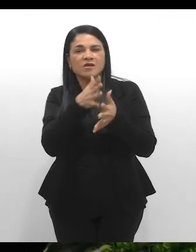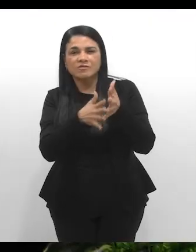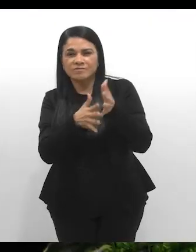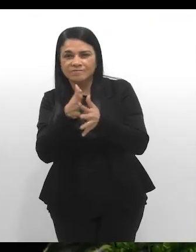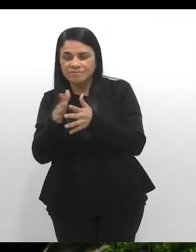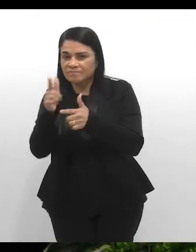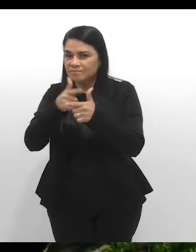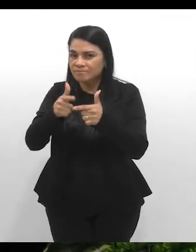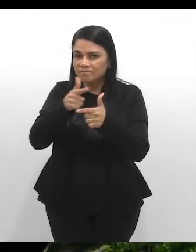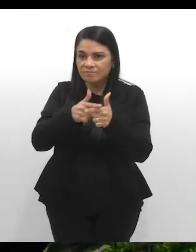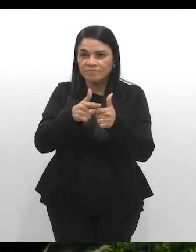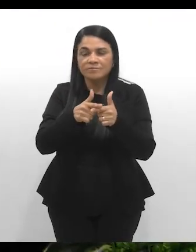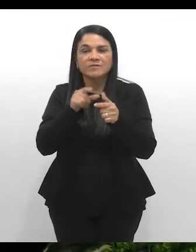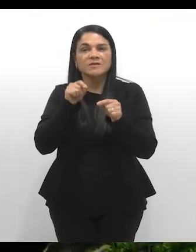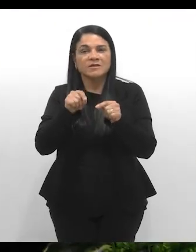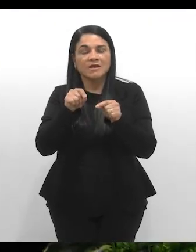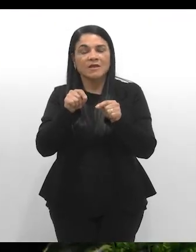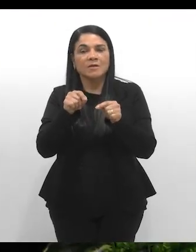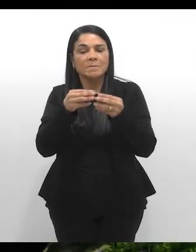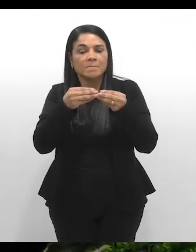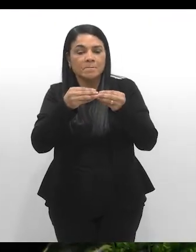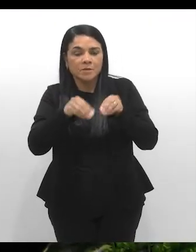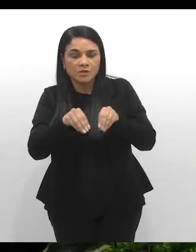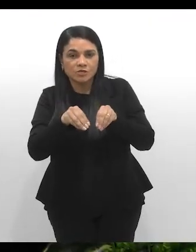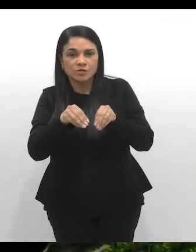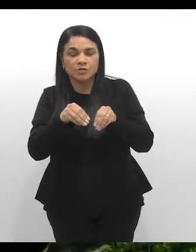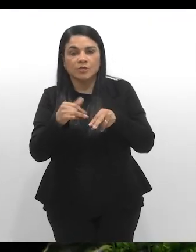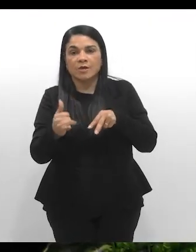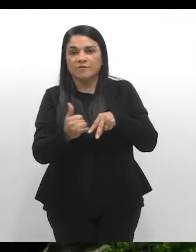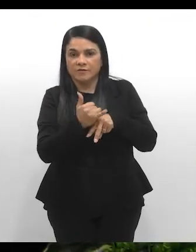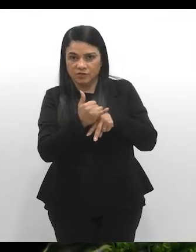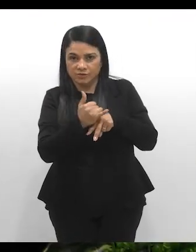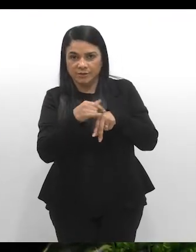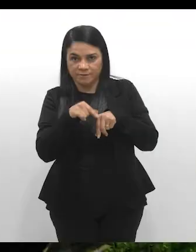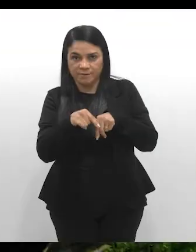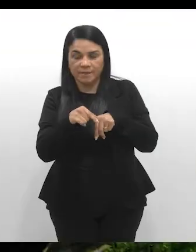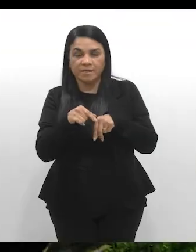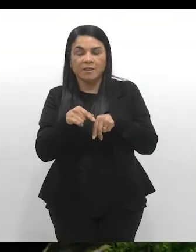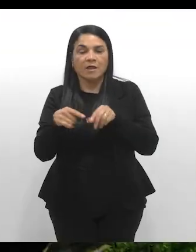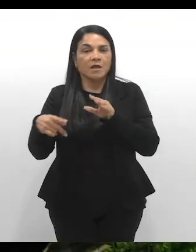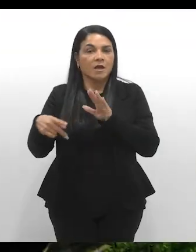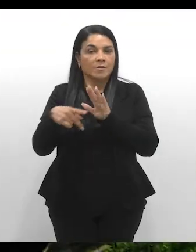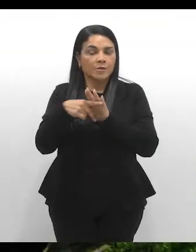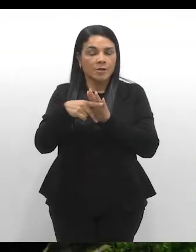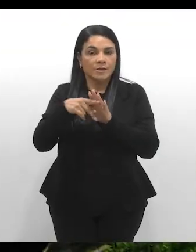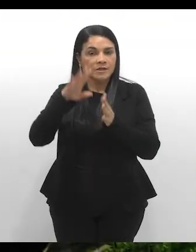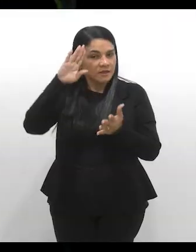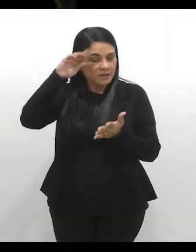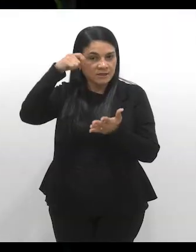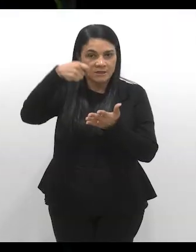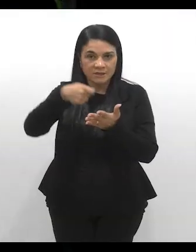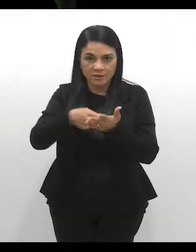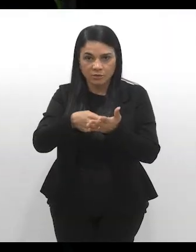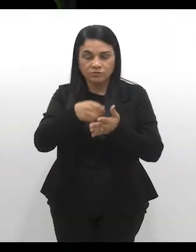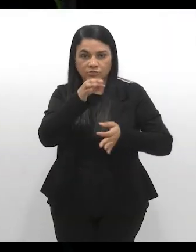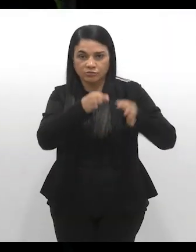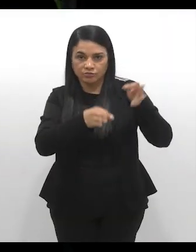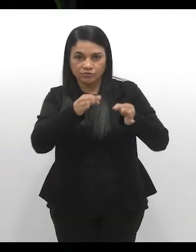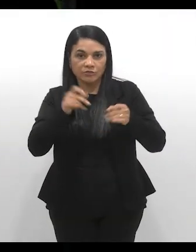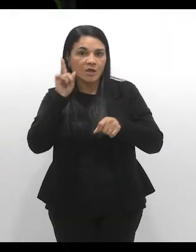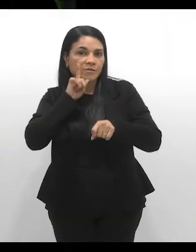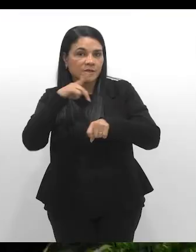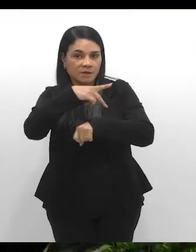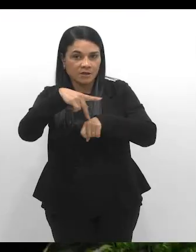tem e o que ele gera em termos de danos quanto à vítima. Inclusive, a própria decisão da Corte traz um conceito de